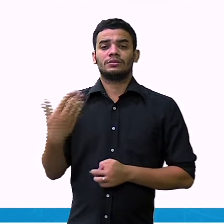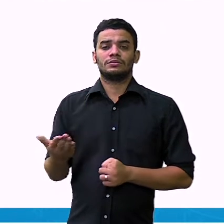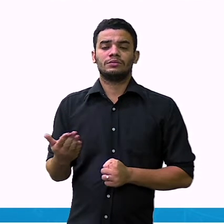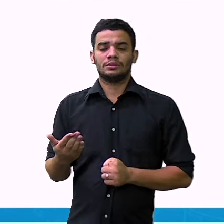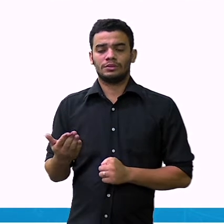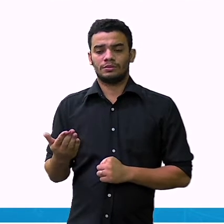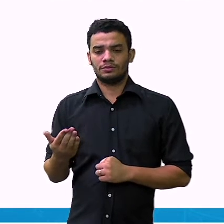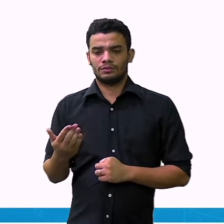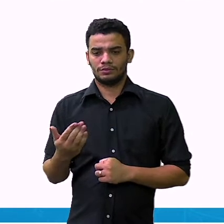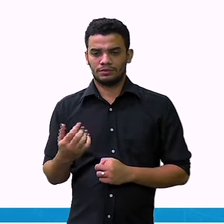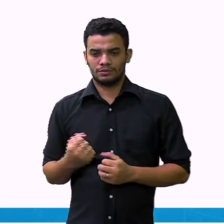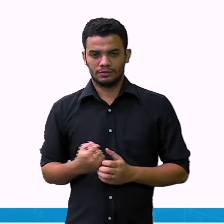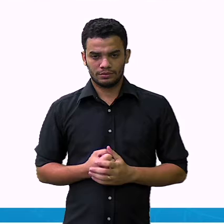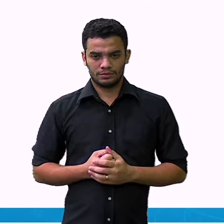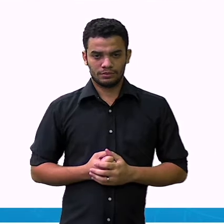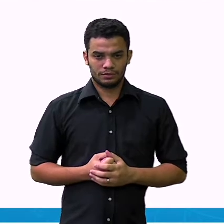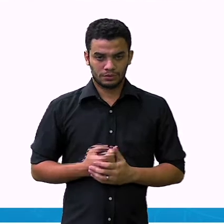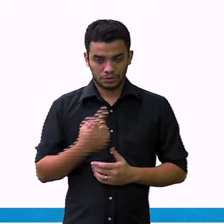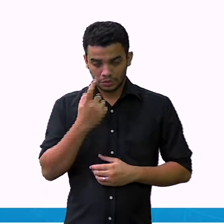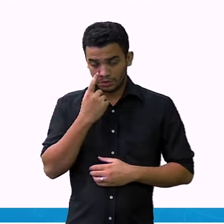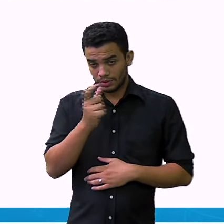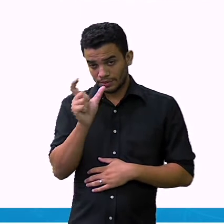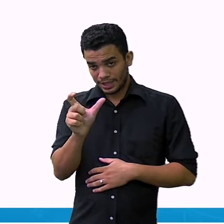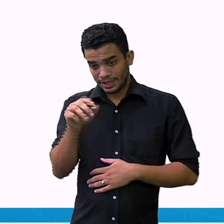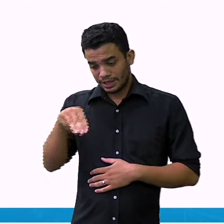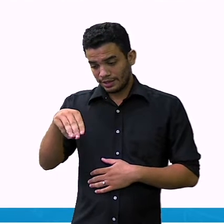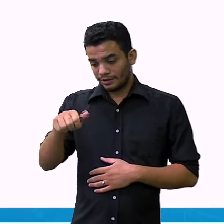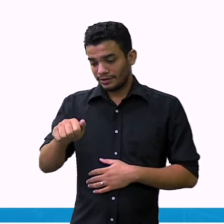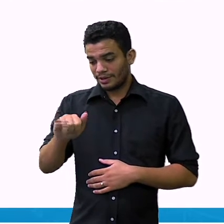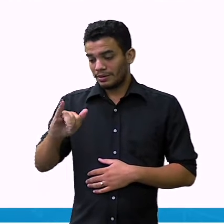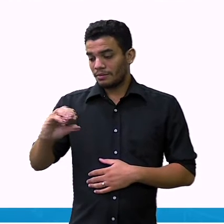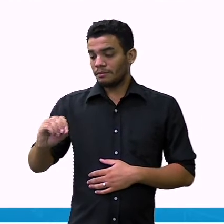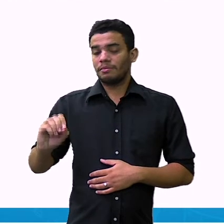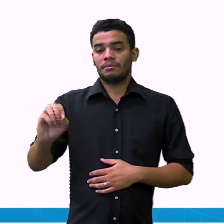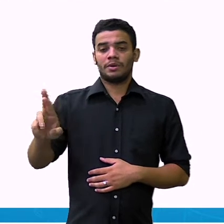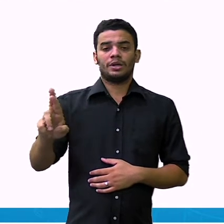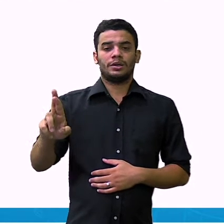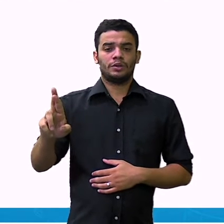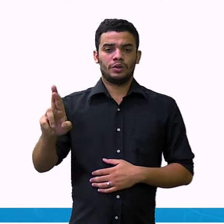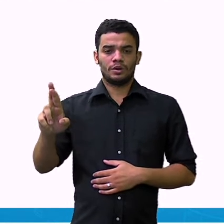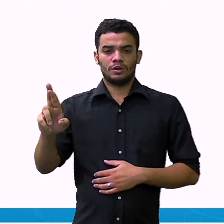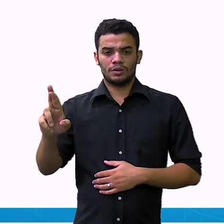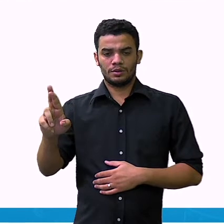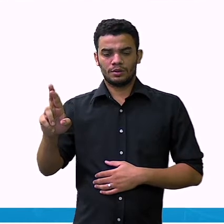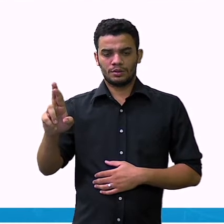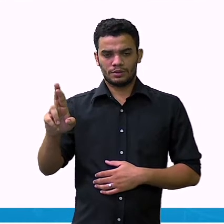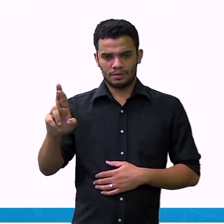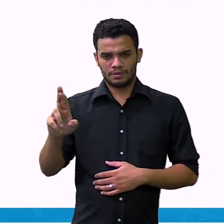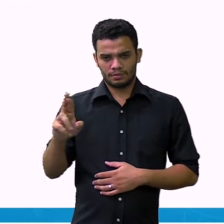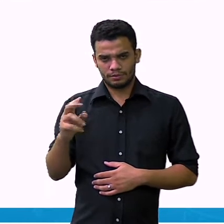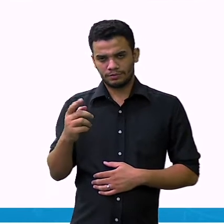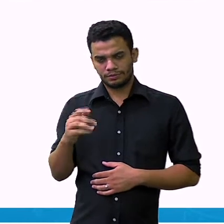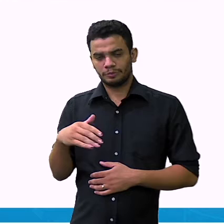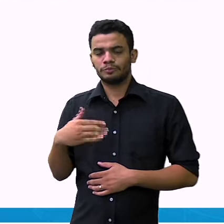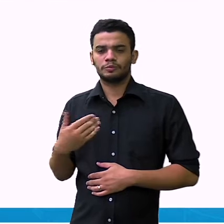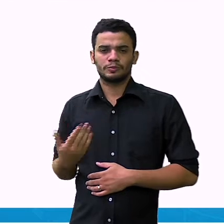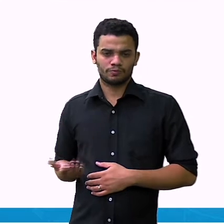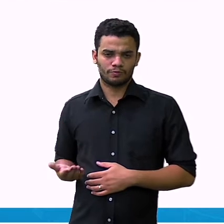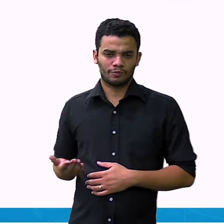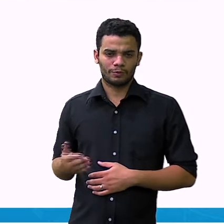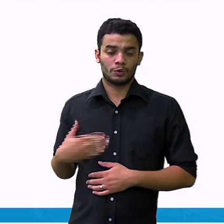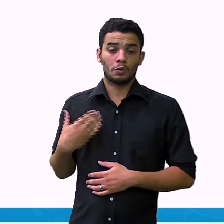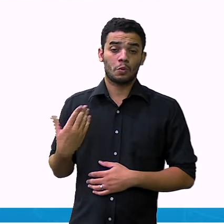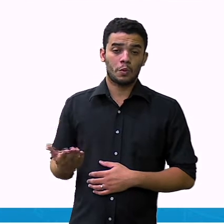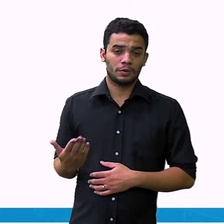é maior, ou seja, eu preciso de um número dentre esses que aparecem de maior